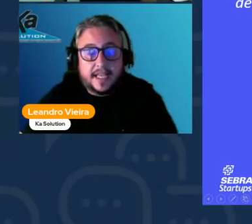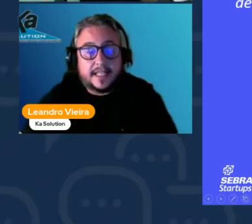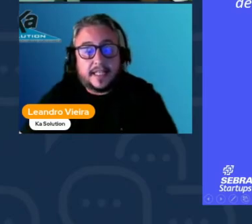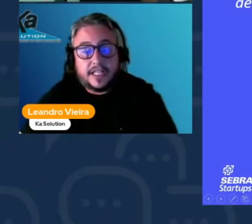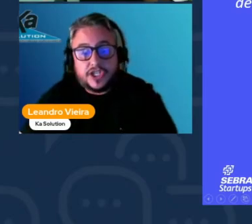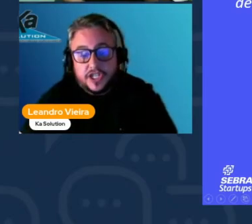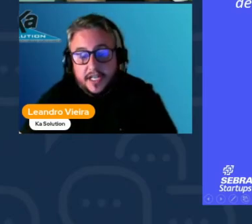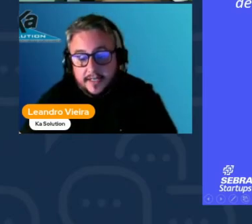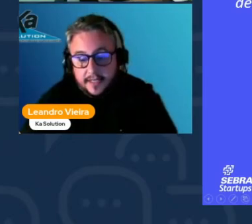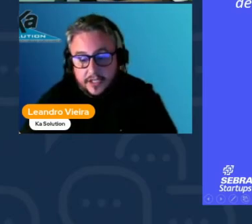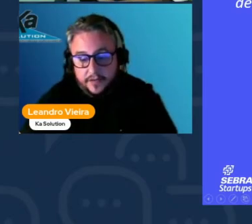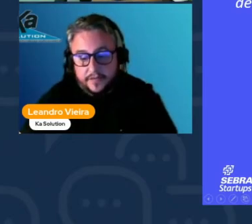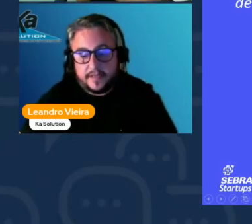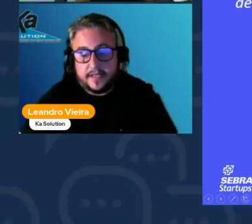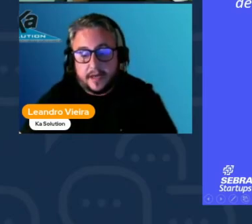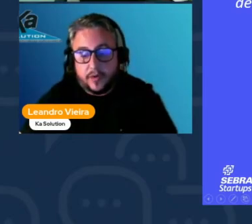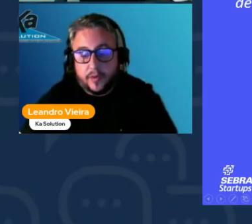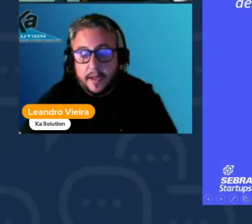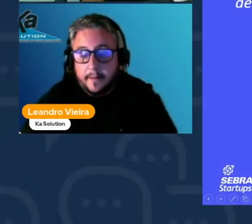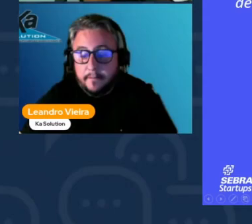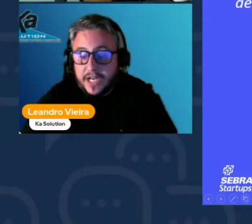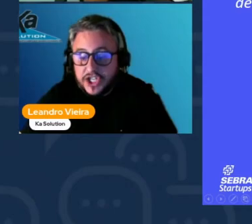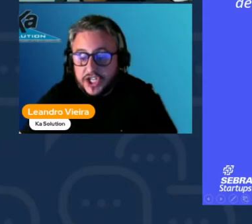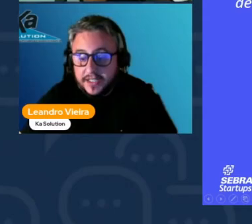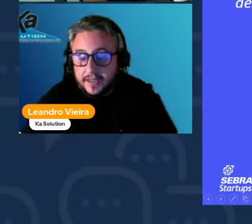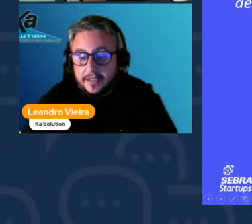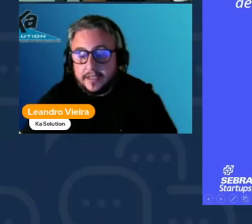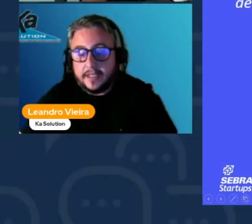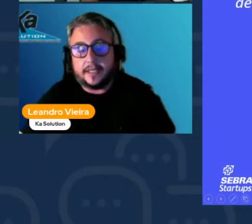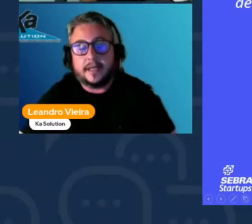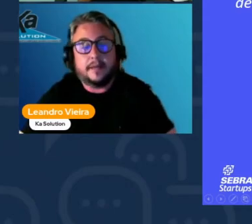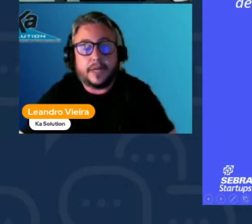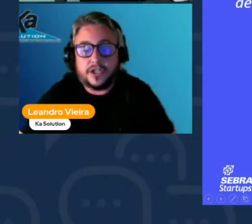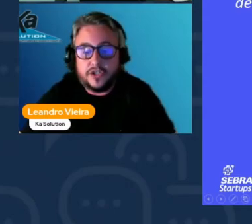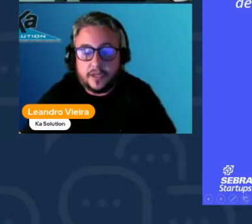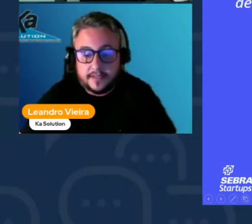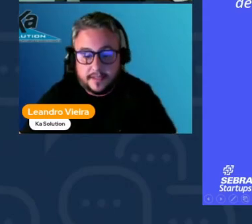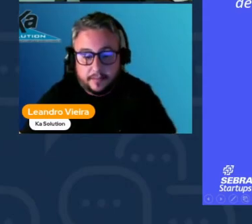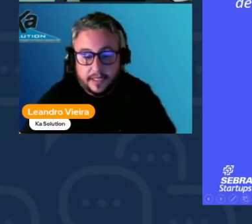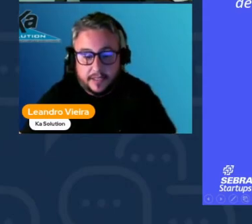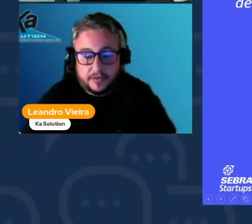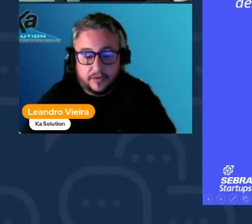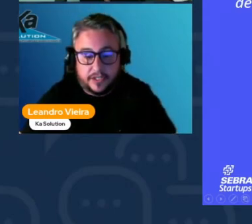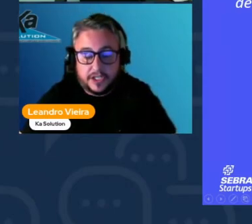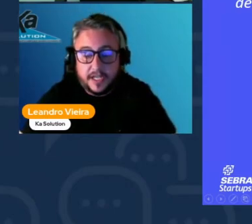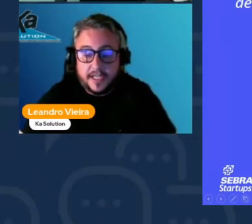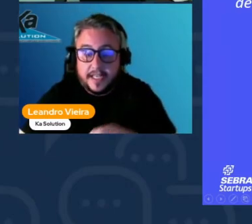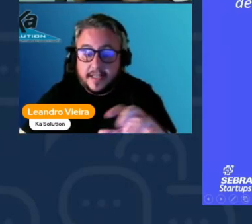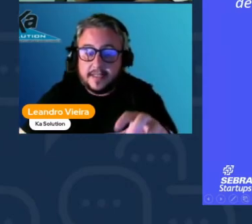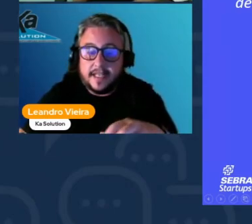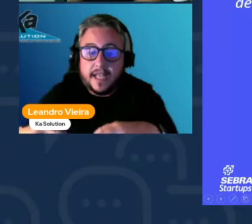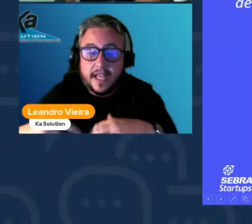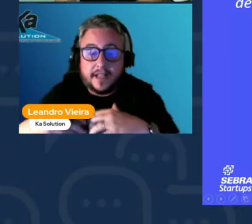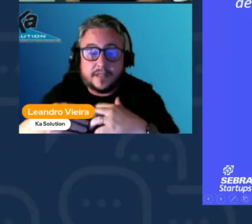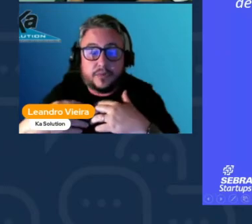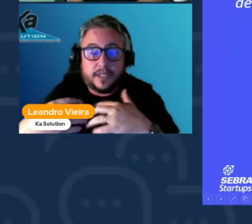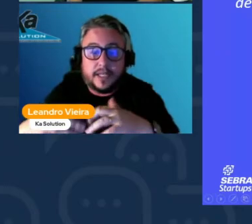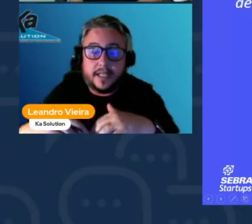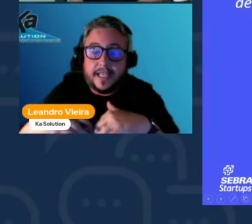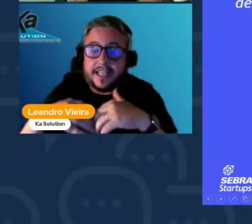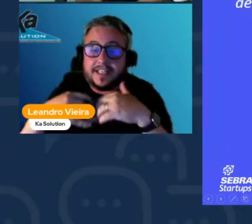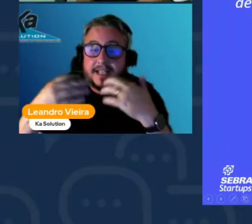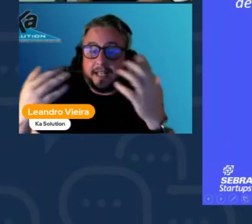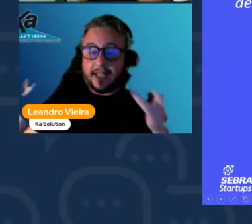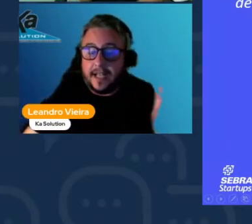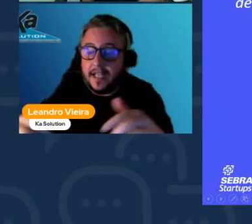utilizar inteligência artificial, machine learning, para as nossas aplicações. E assim, elas